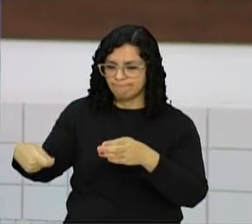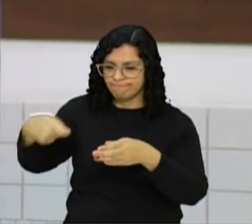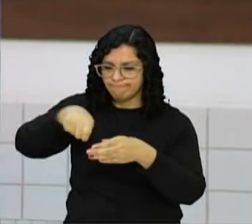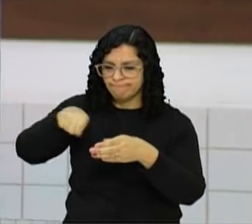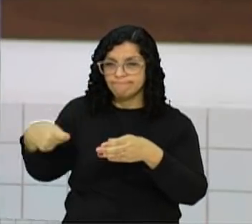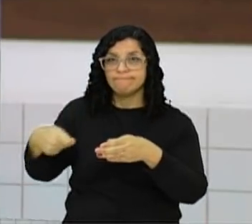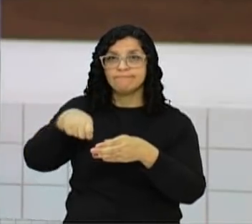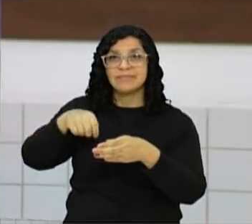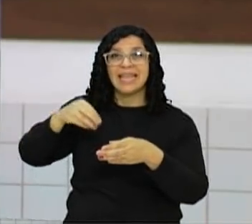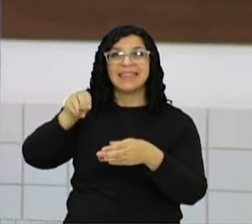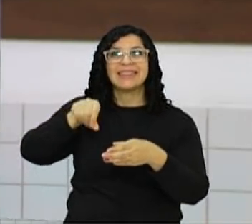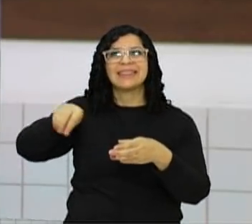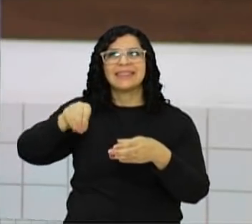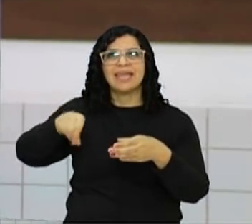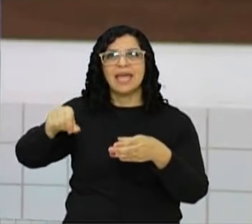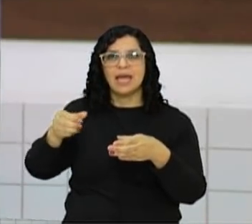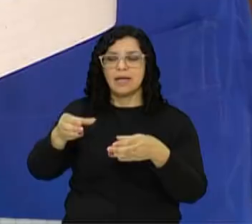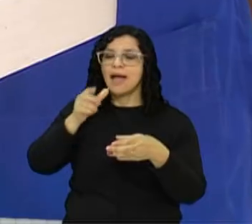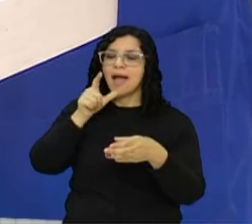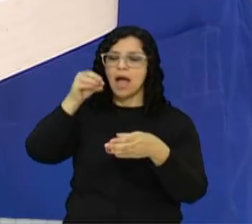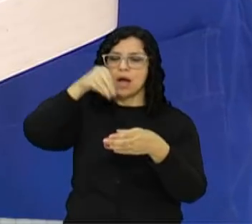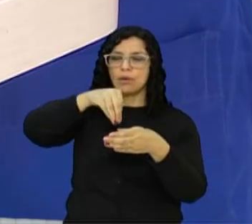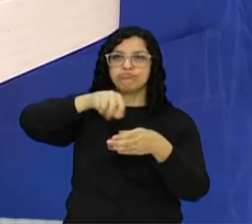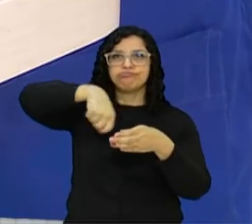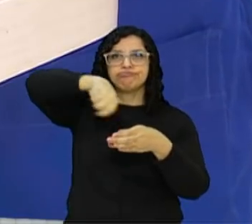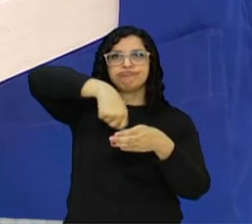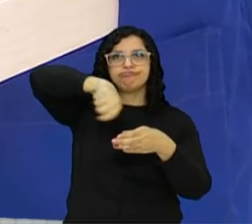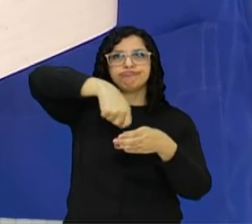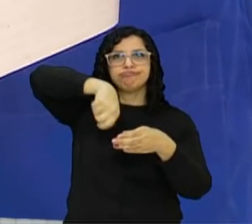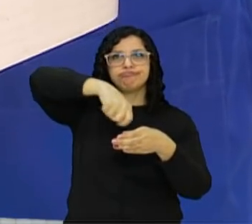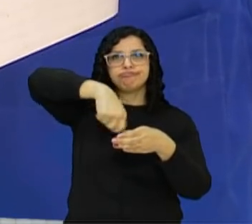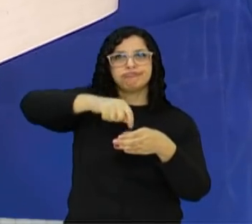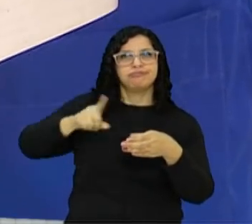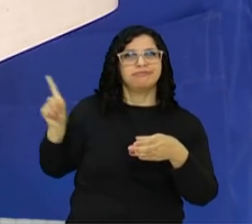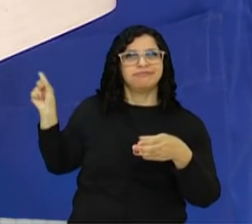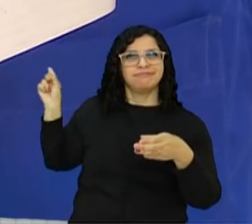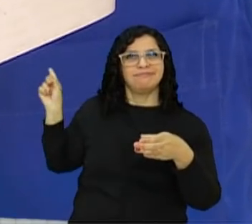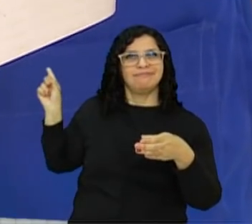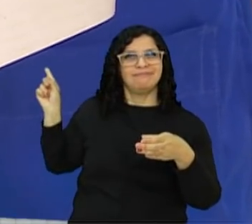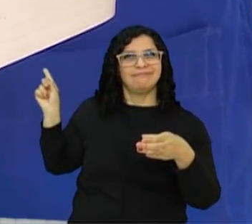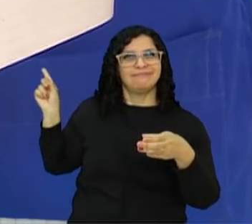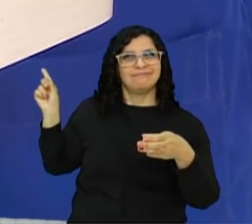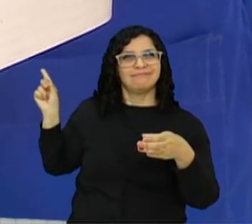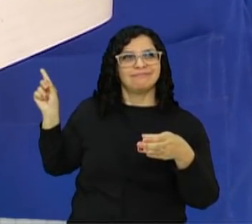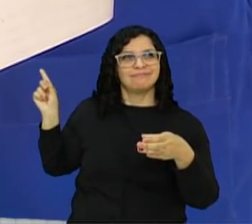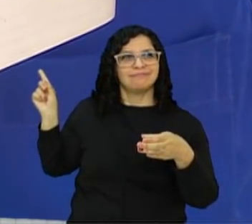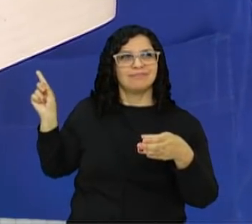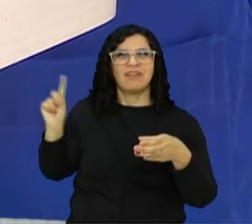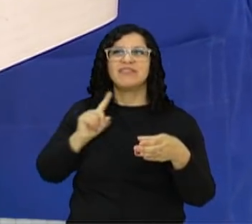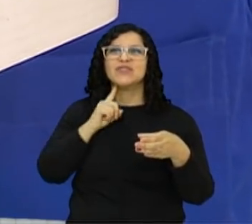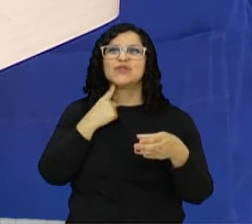a água, né? Coloquei a água num copo e coloquei um pouquinho de terra. Vou mexer para vocês